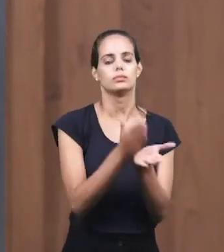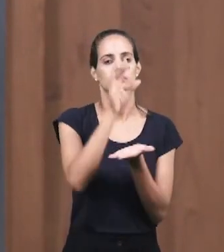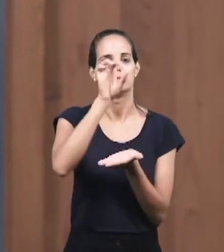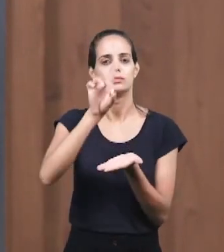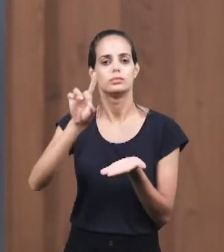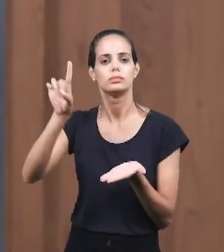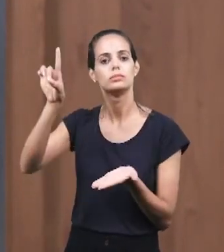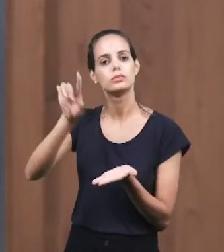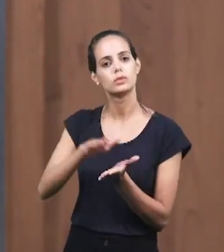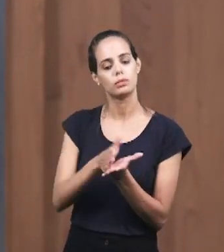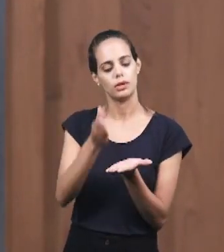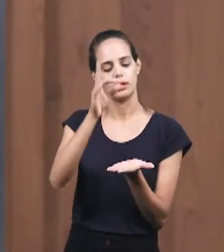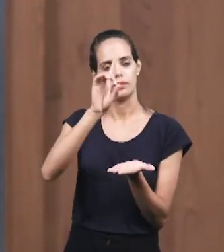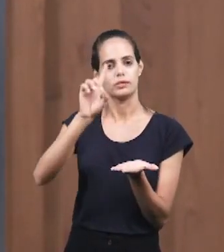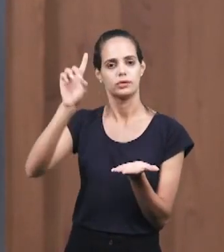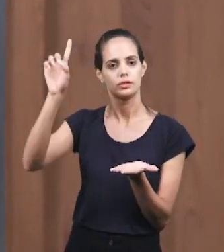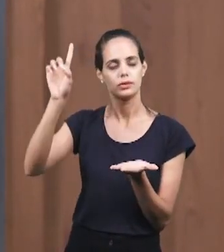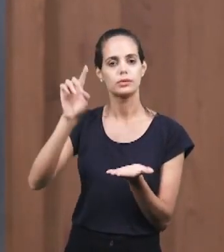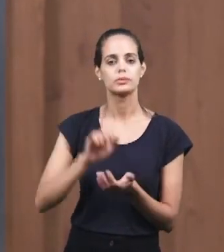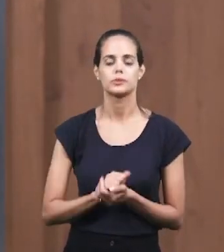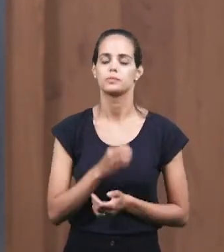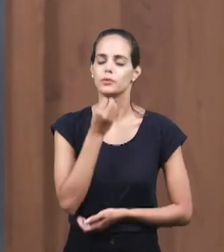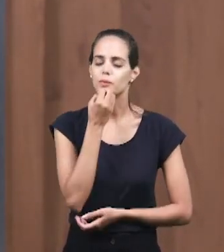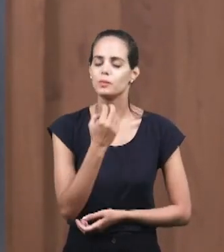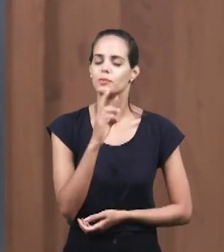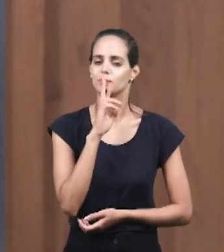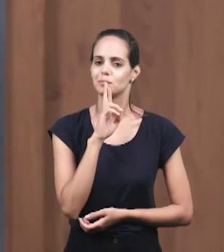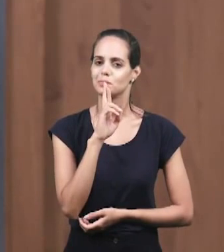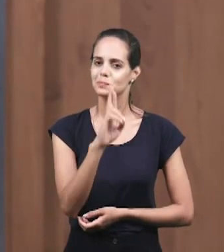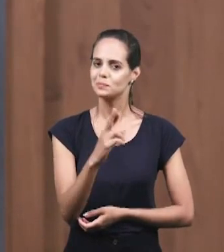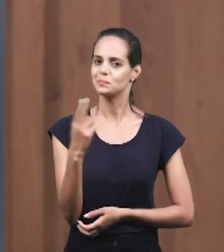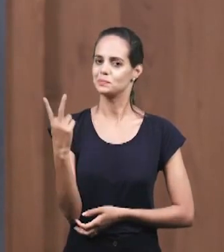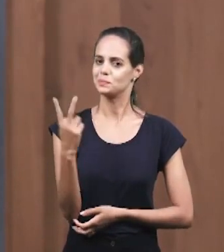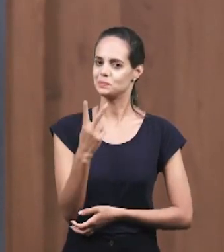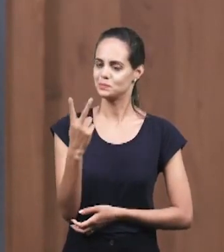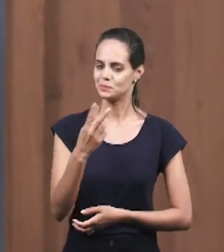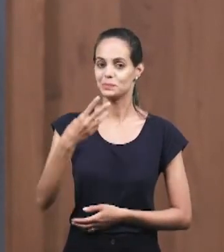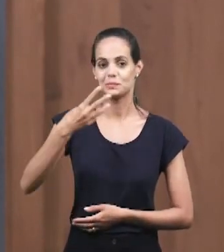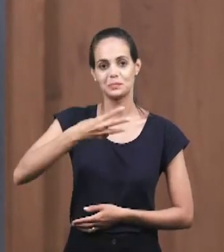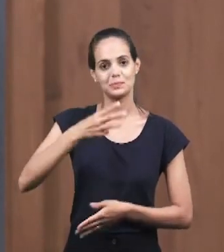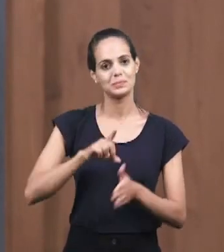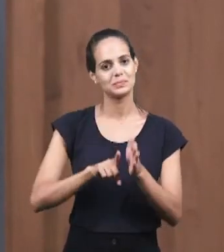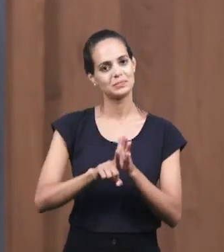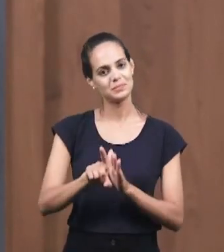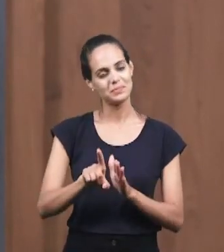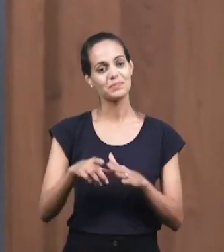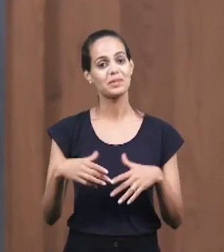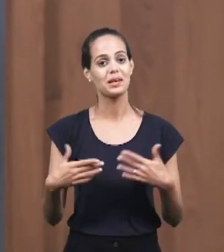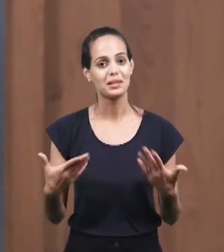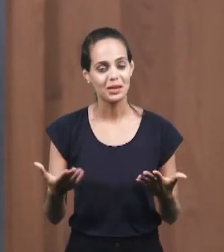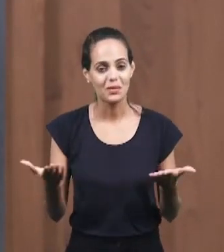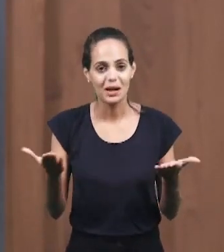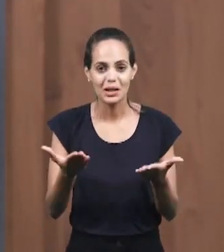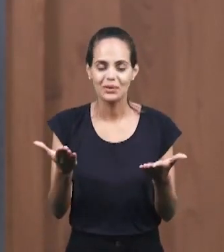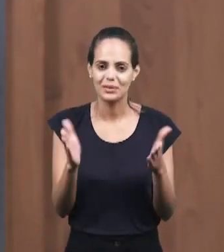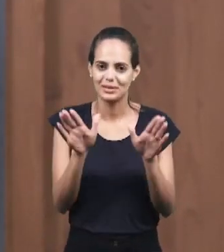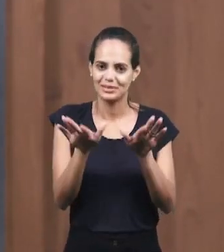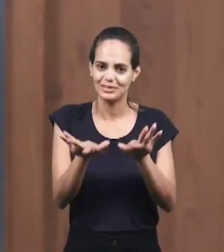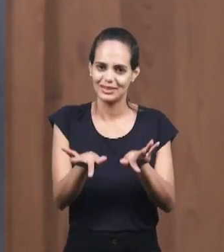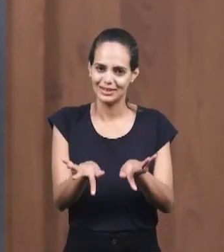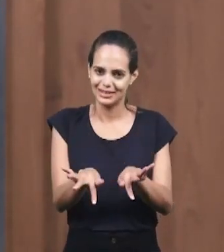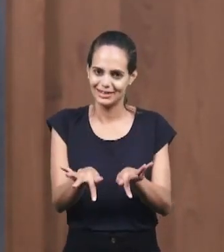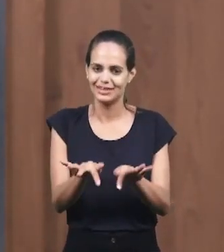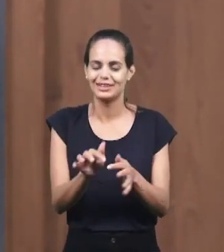sobre salvação. Muito bem respondido pelas nossas irmãs a nossa terceira pergunta. Assim, irmãos, nós encerramos aqui